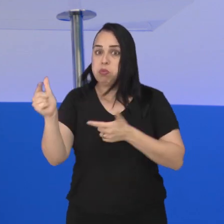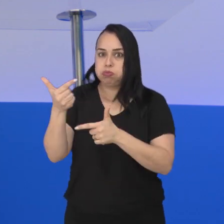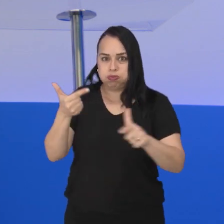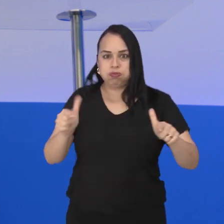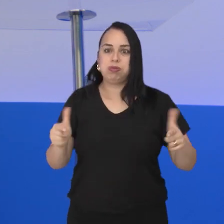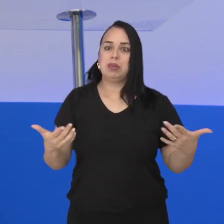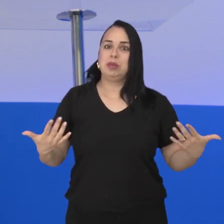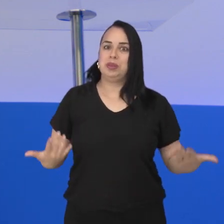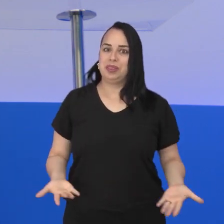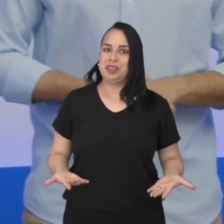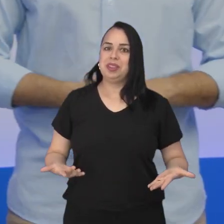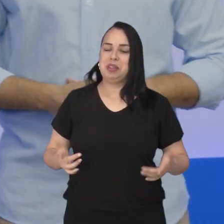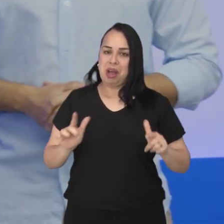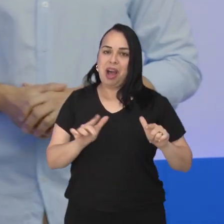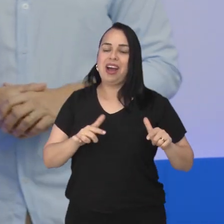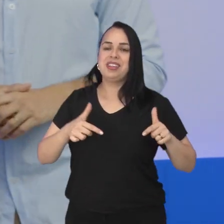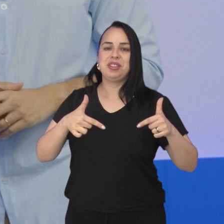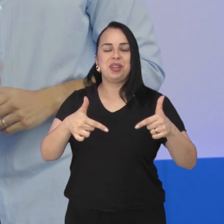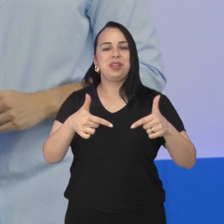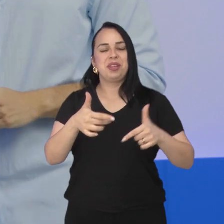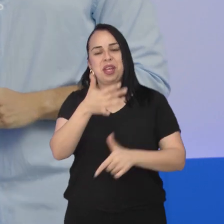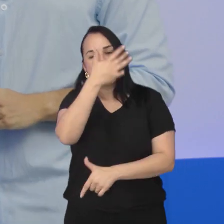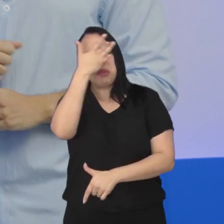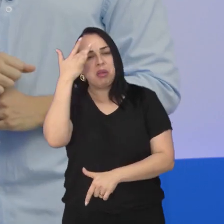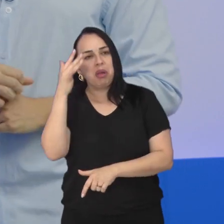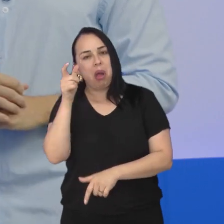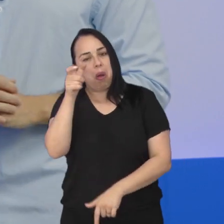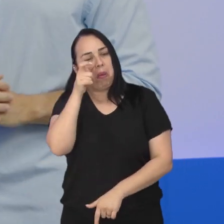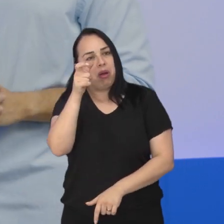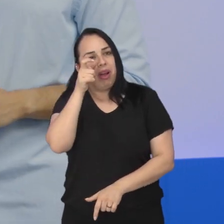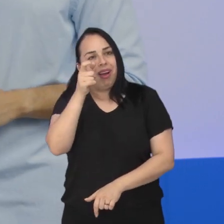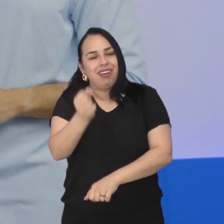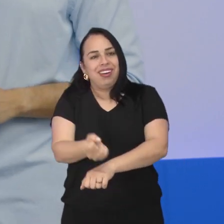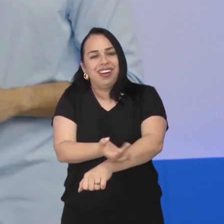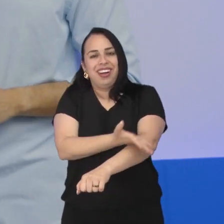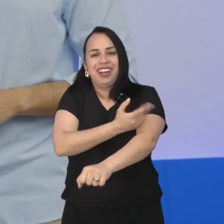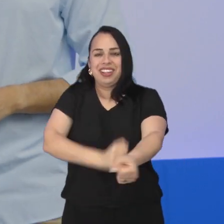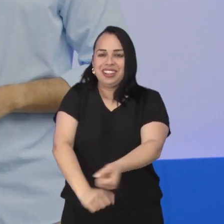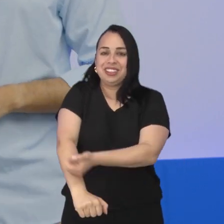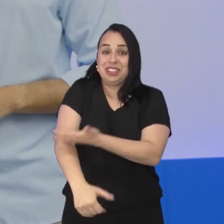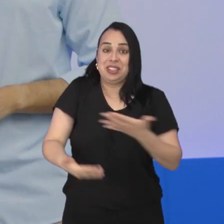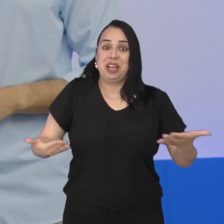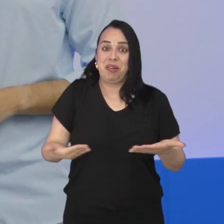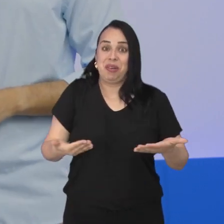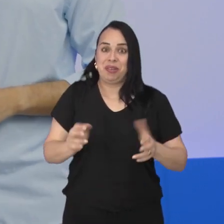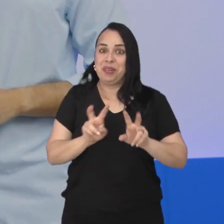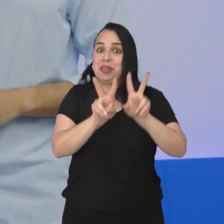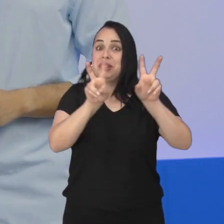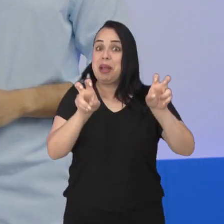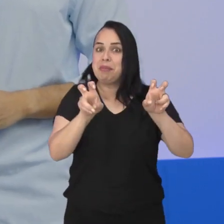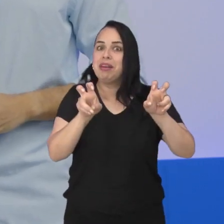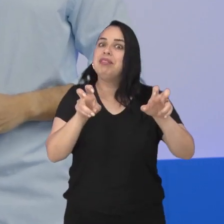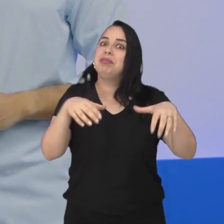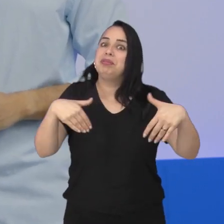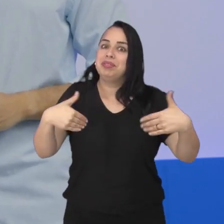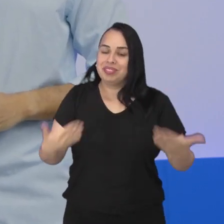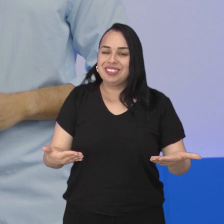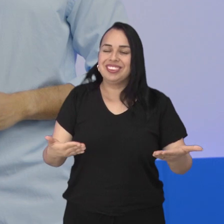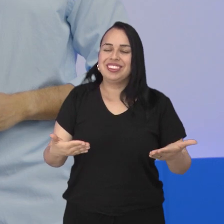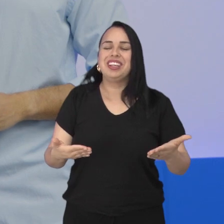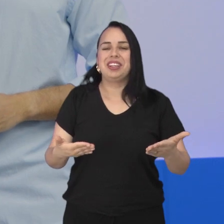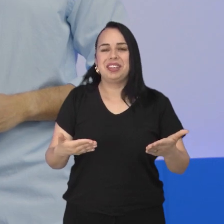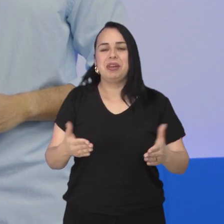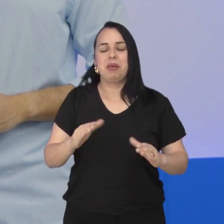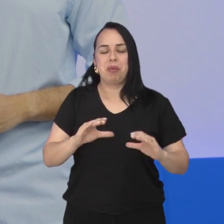outras atividades. Ações que encantaram e emocionaram muita gente. E falando em emoção, o tema da